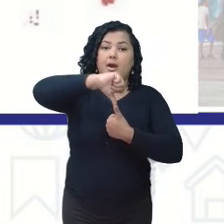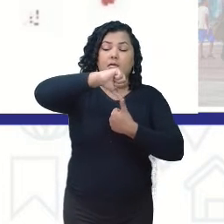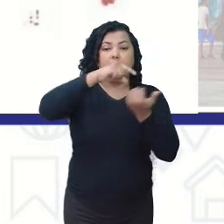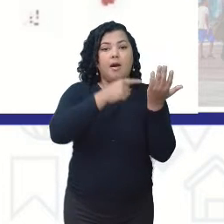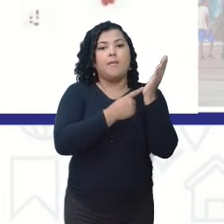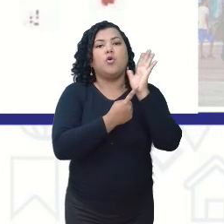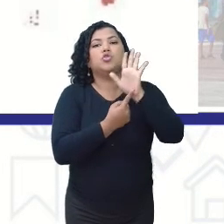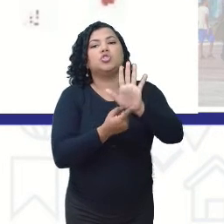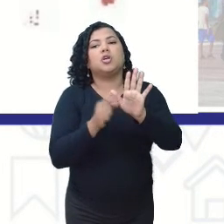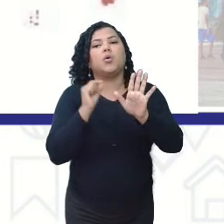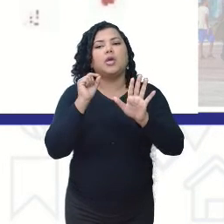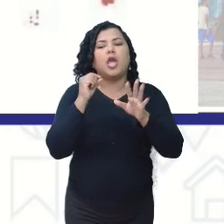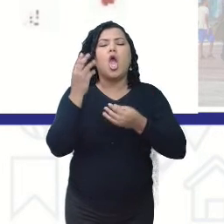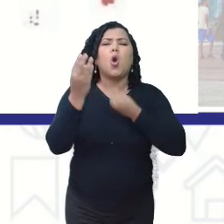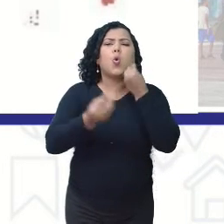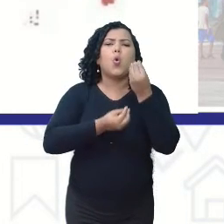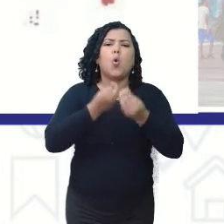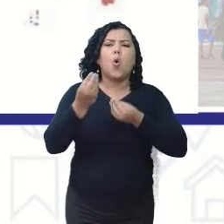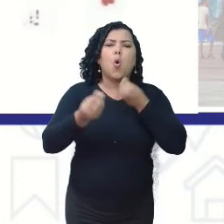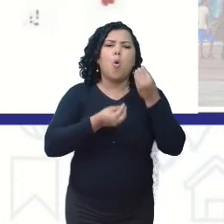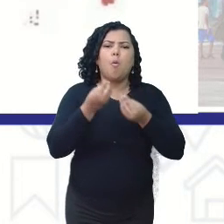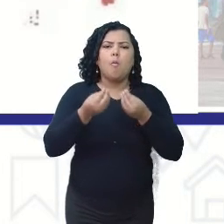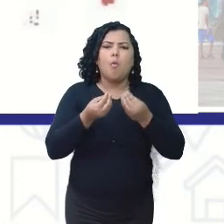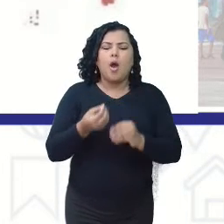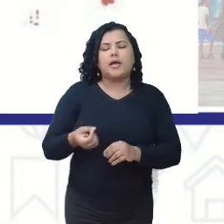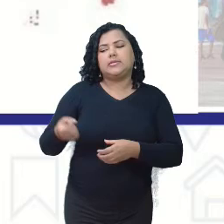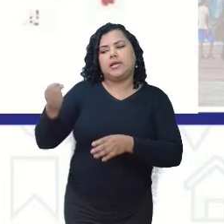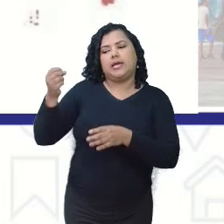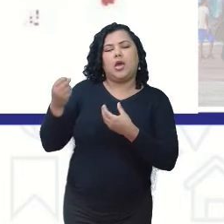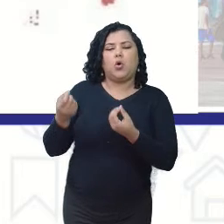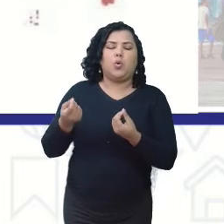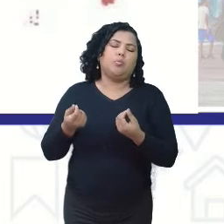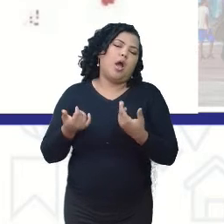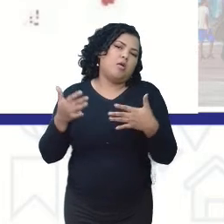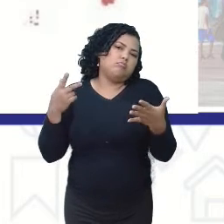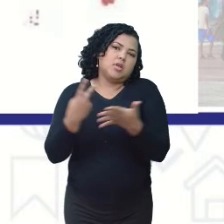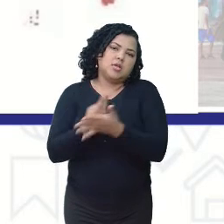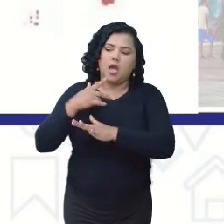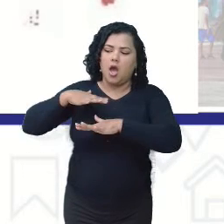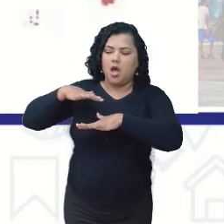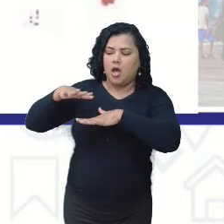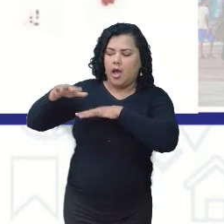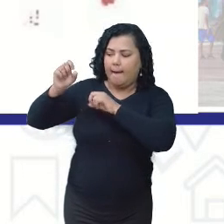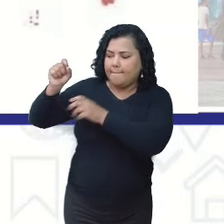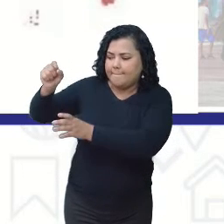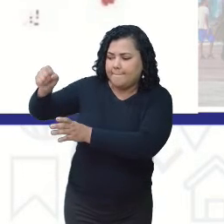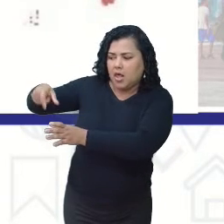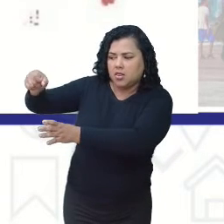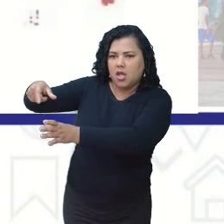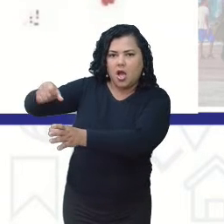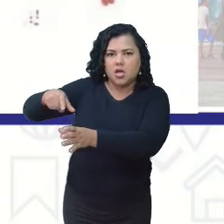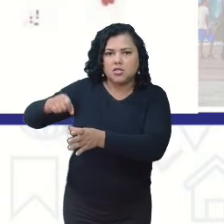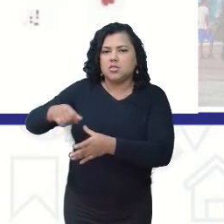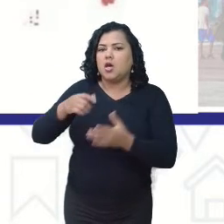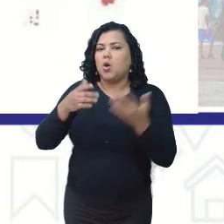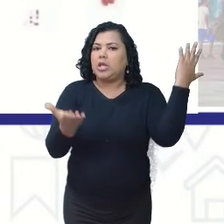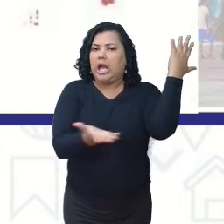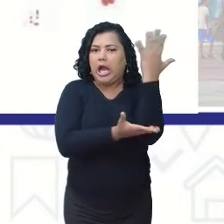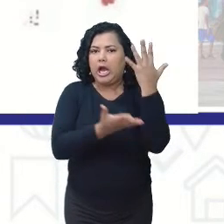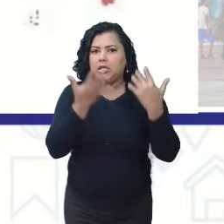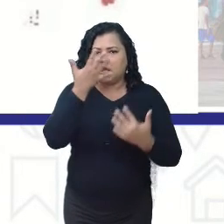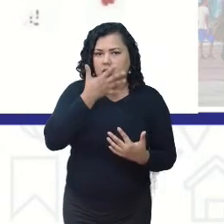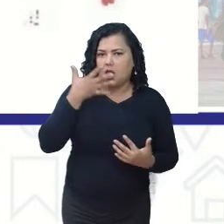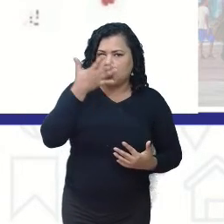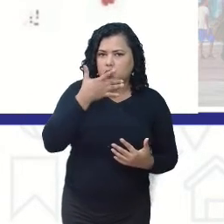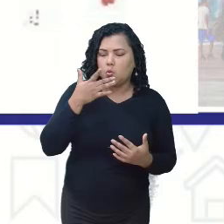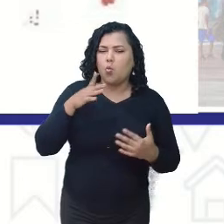mostrar o cultivo da cana-de-açúcar ao redor do mundo. Então, o que é que nós temos? Esses